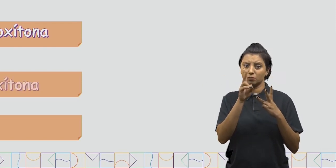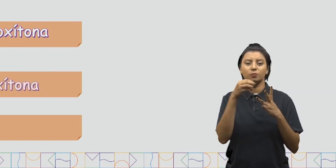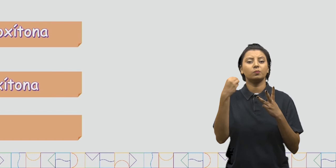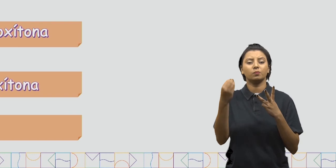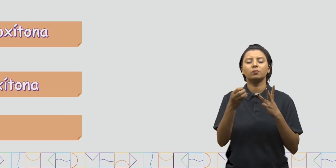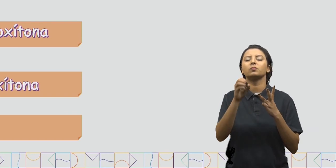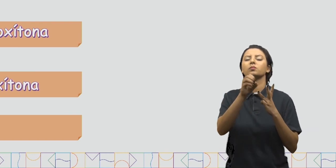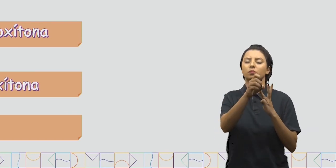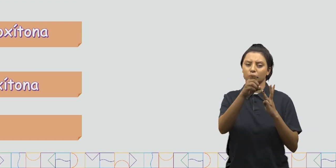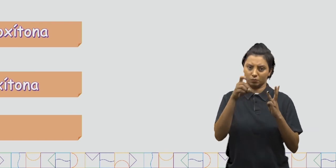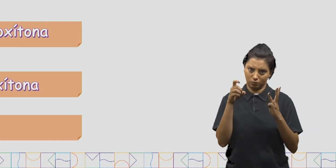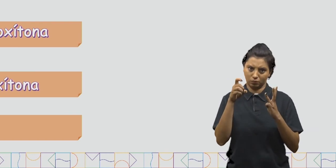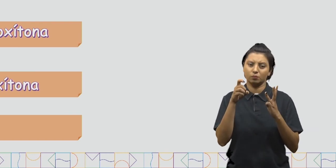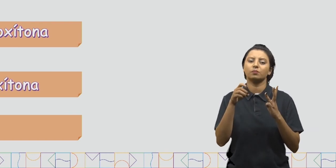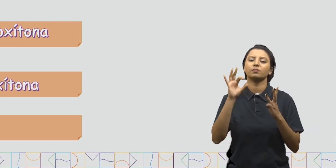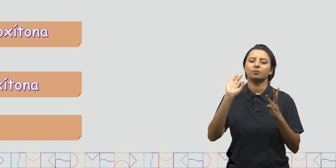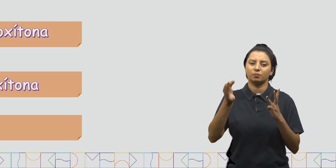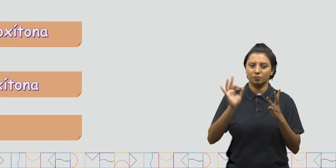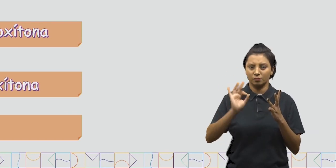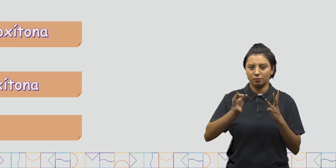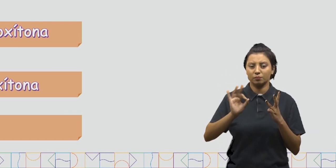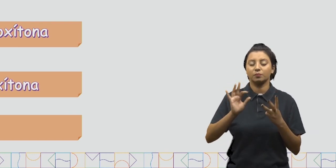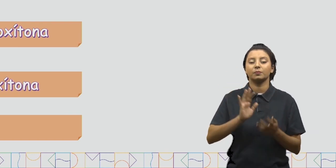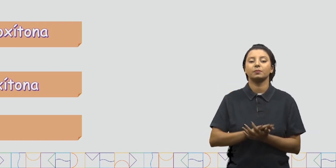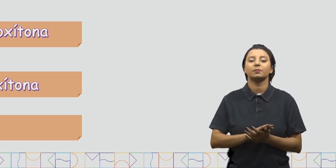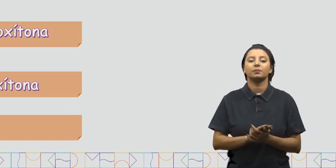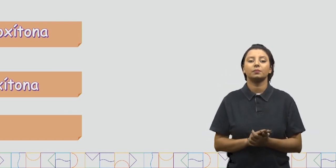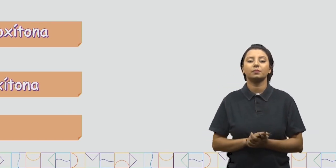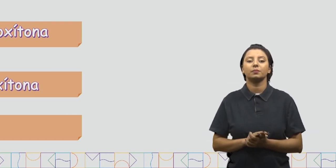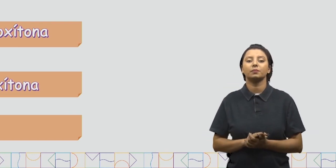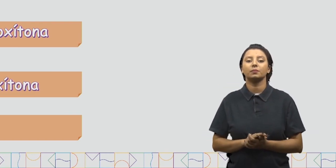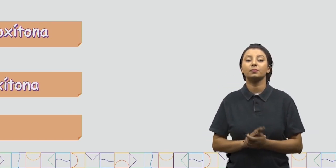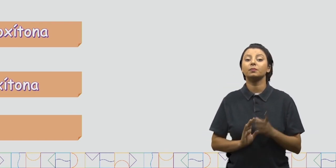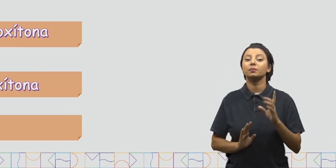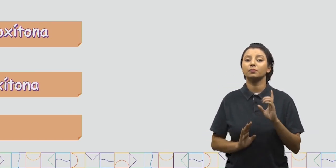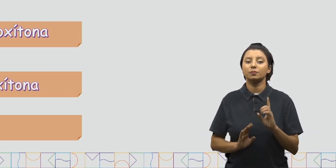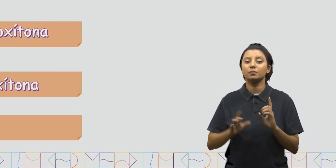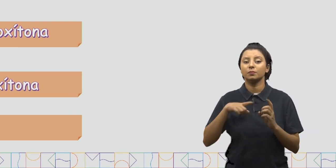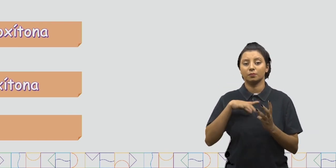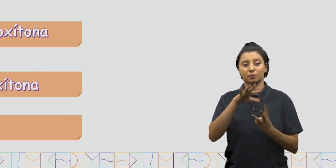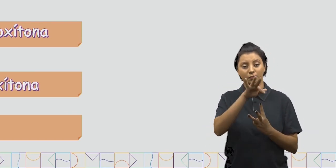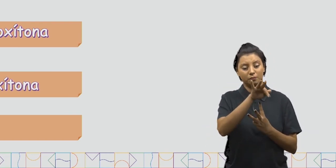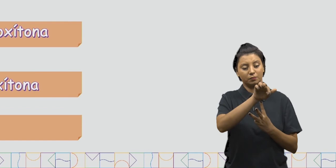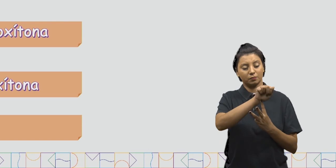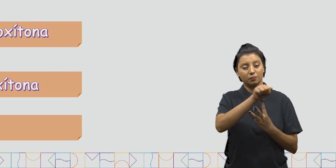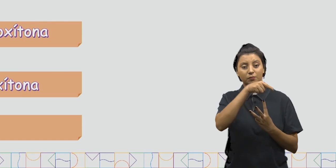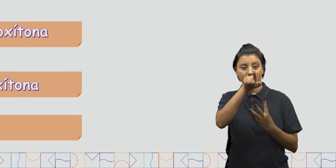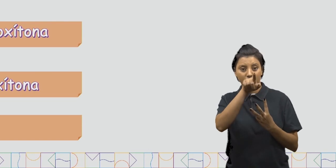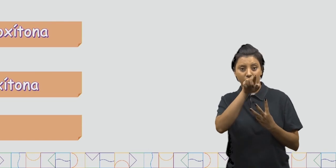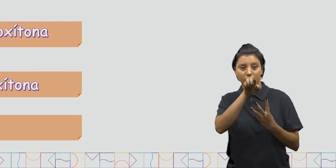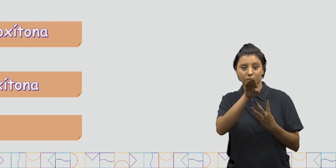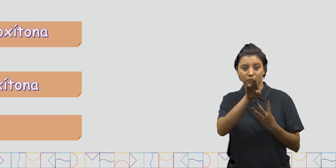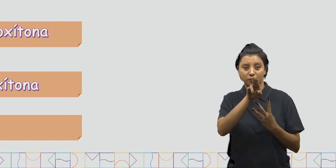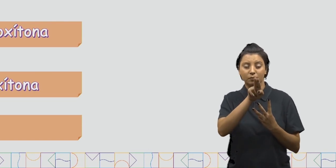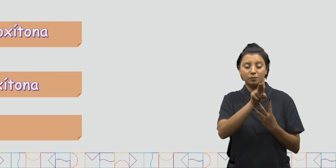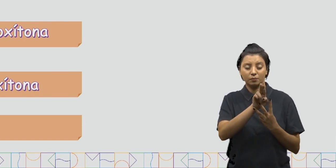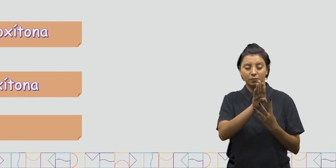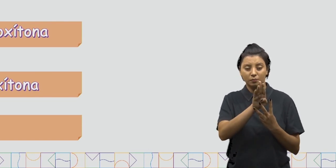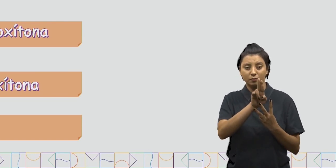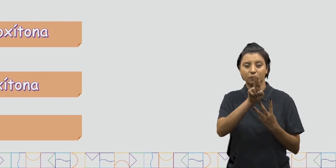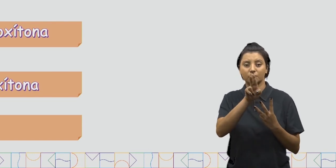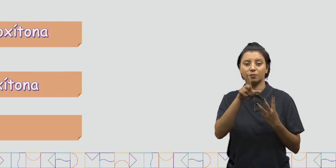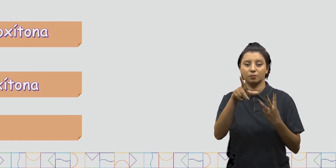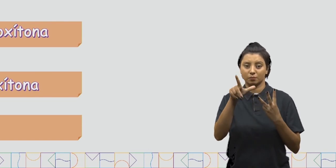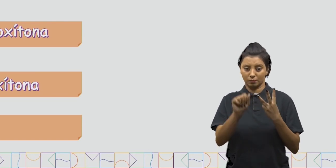como oxítona. Muito bem! Na letra D, eu já tenho fábula, já como a